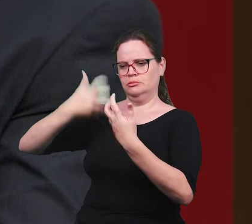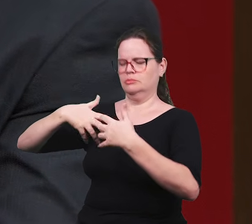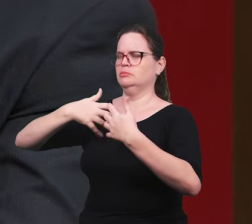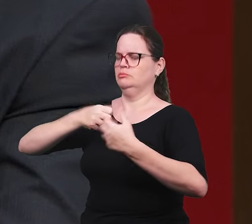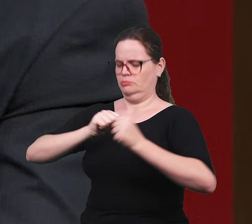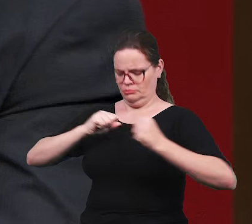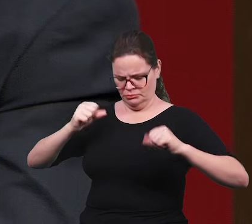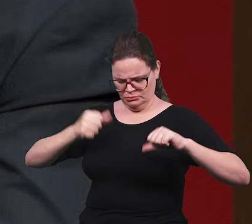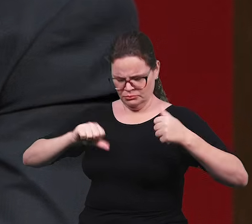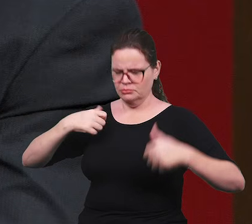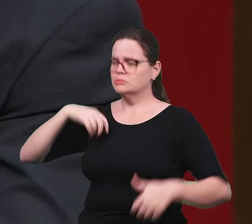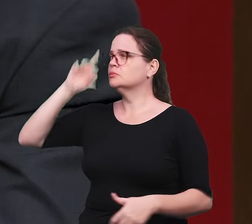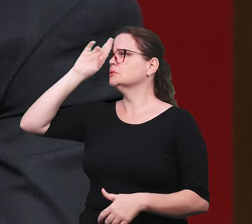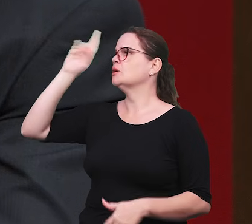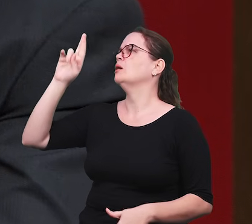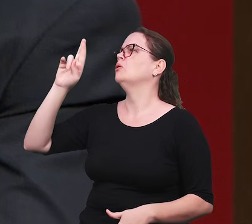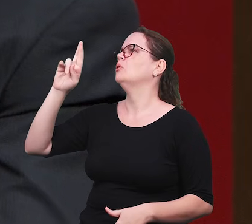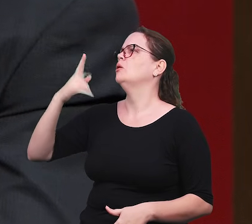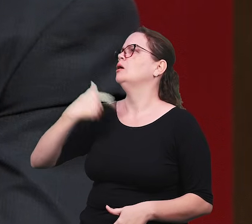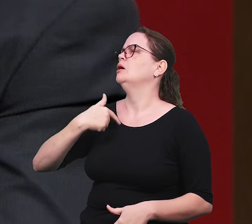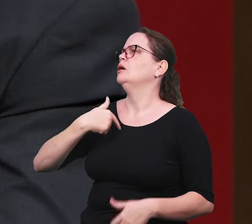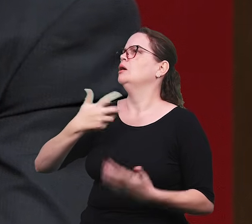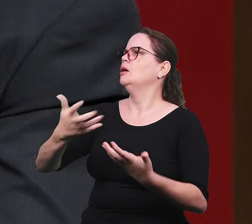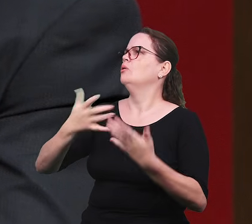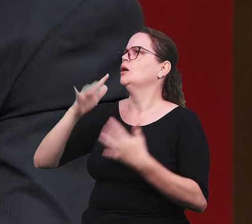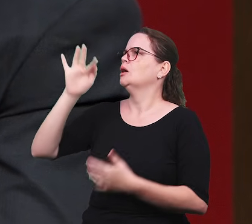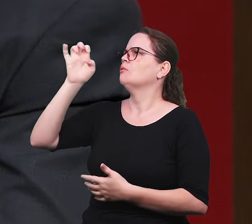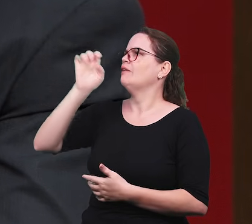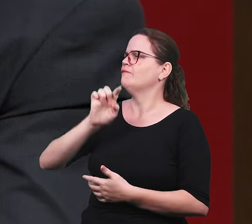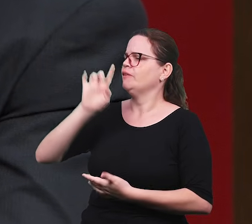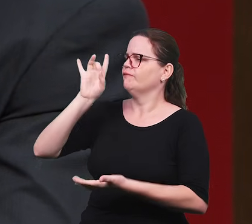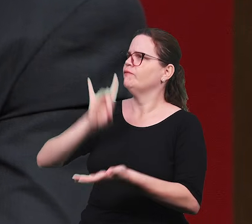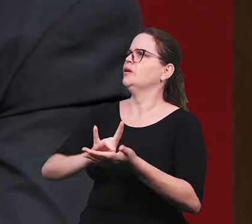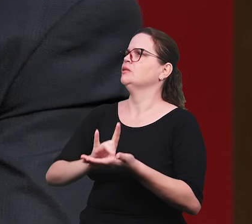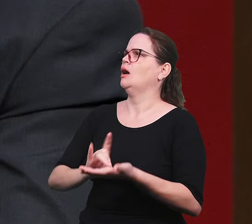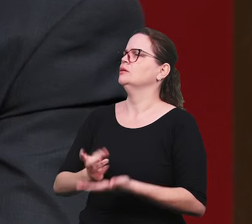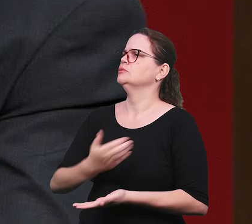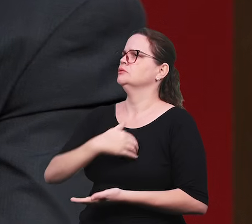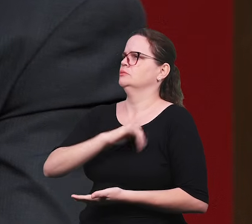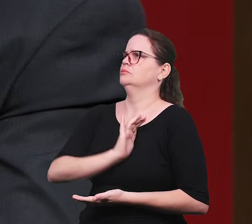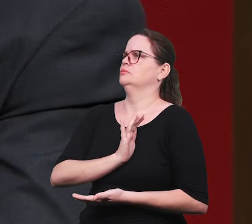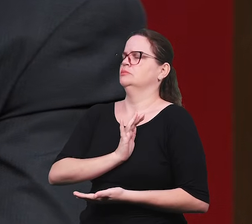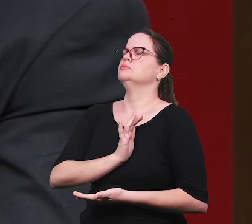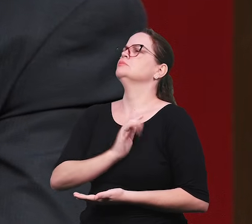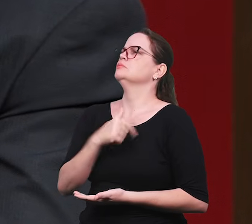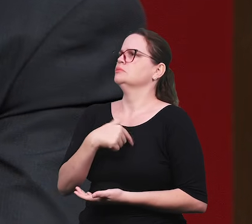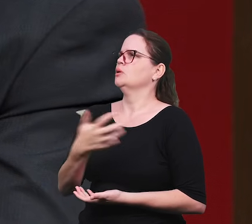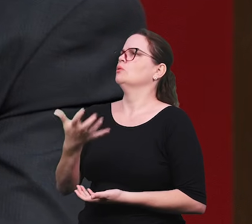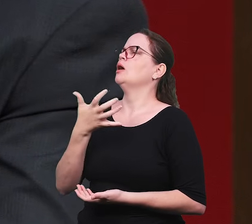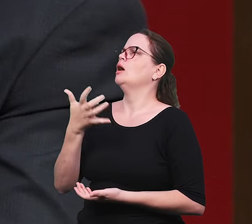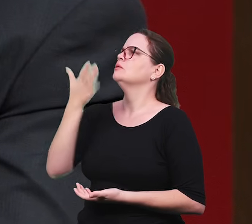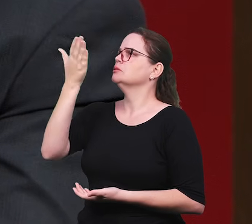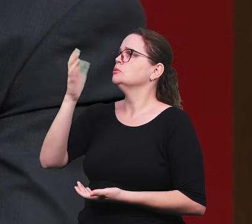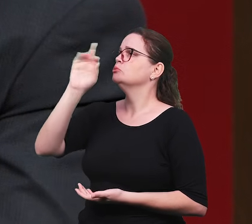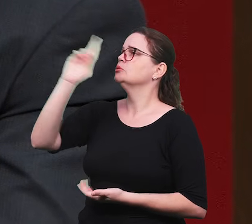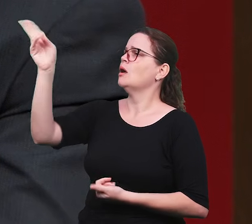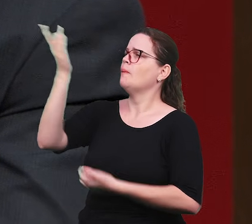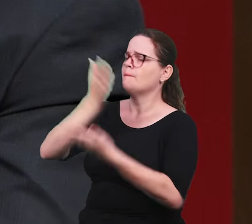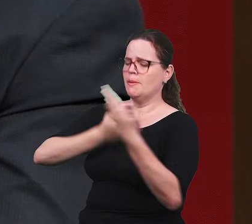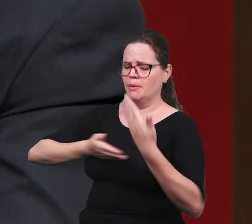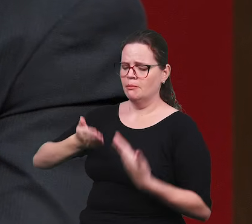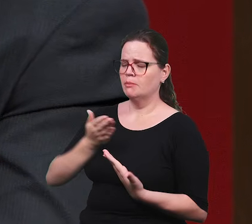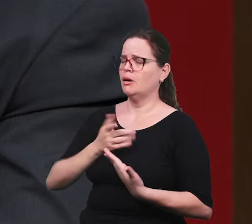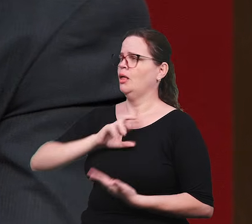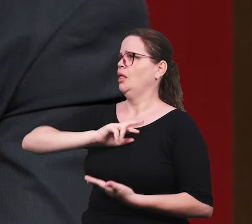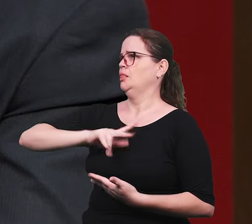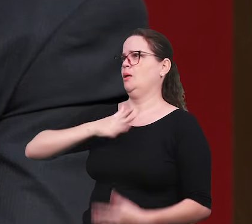Senhor, olha, que a fé que seja estabelecida na minha vida, no meu coração, seja a fé que o Senhor me deu.